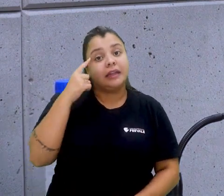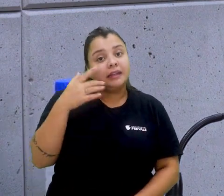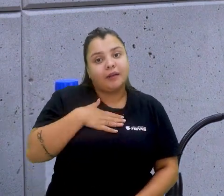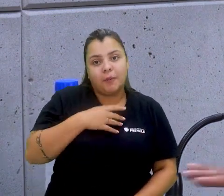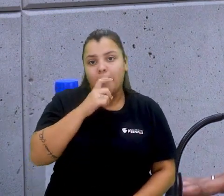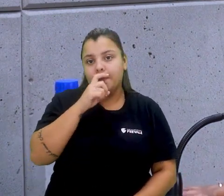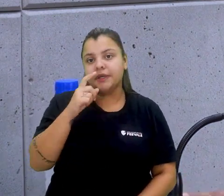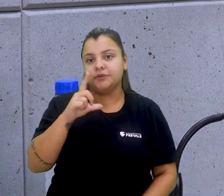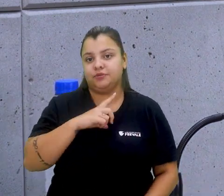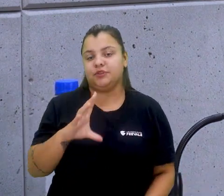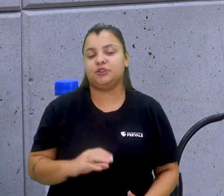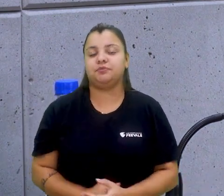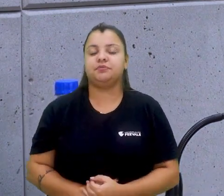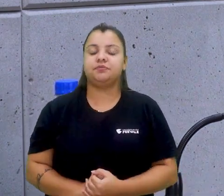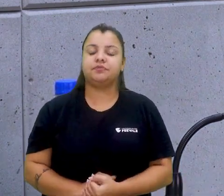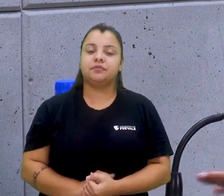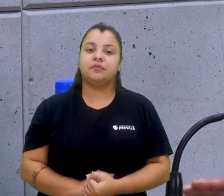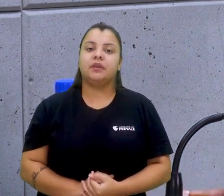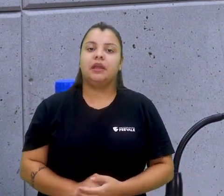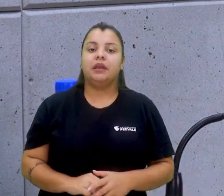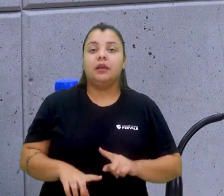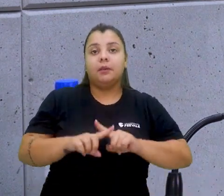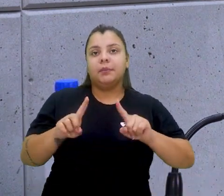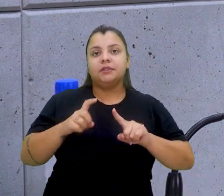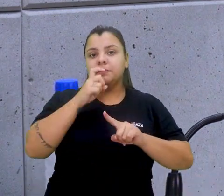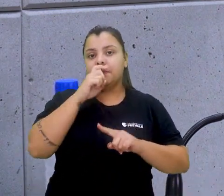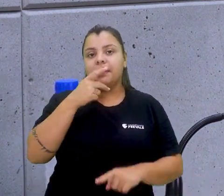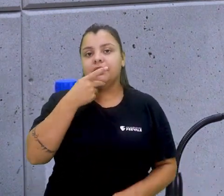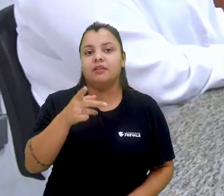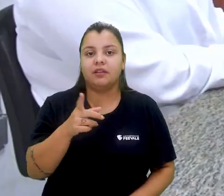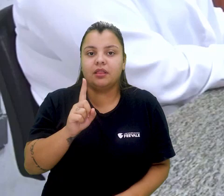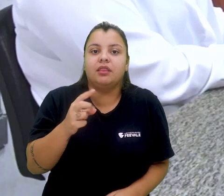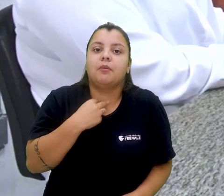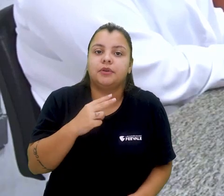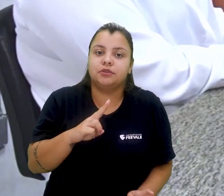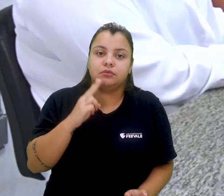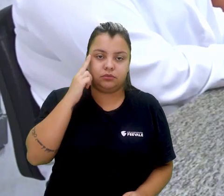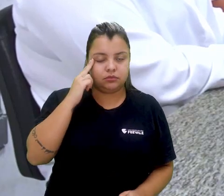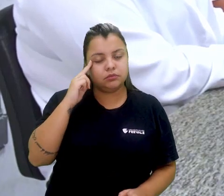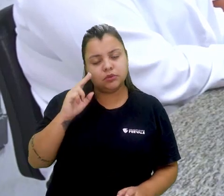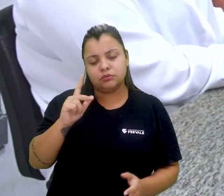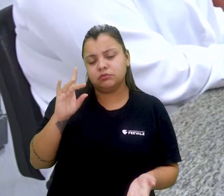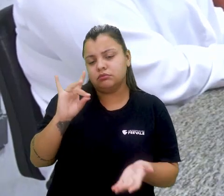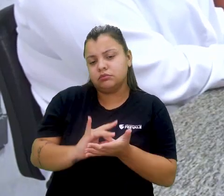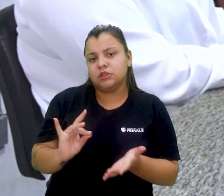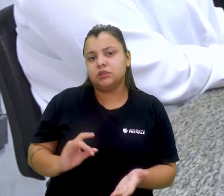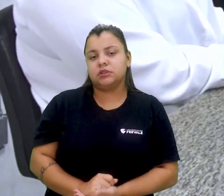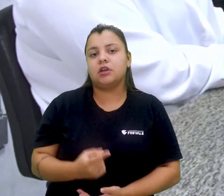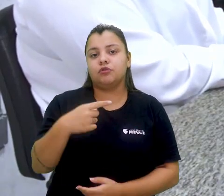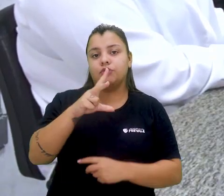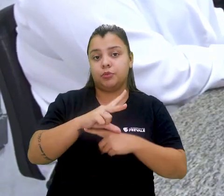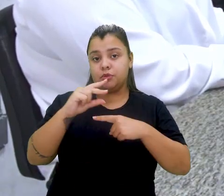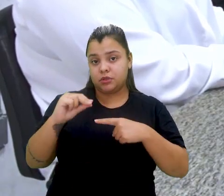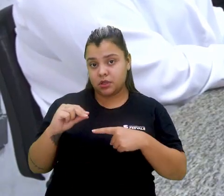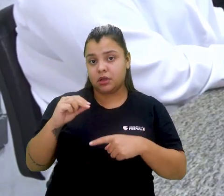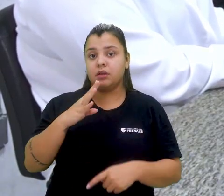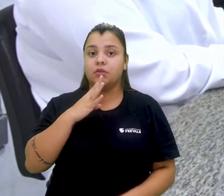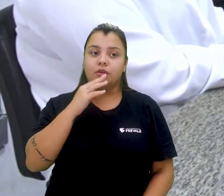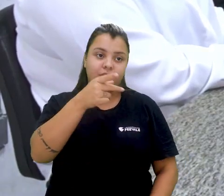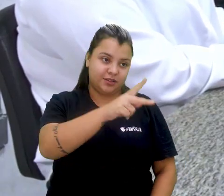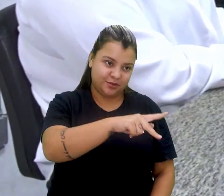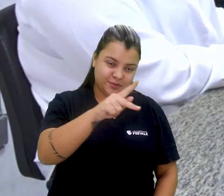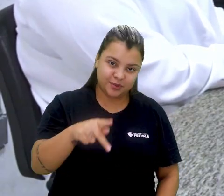tinha mas nenhum momento ele podou de certa forma meus sonhos né fui pro Senac daí conheci o Edmilson